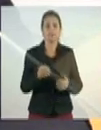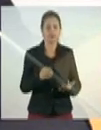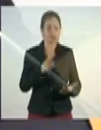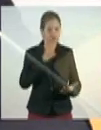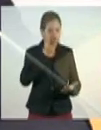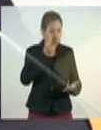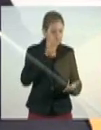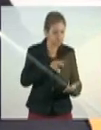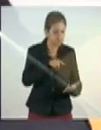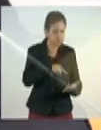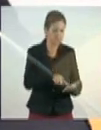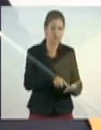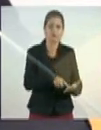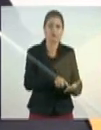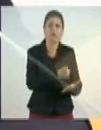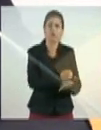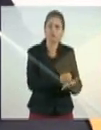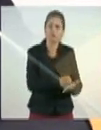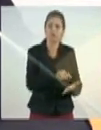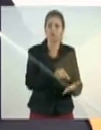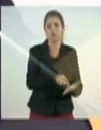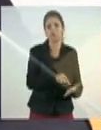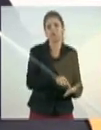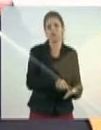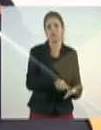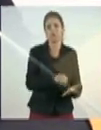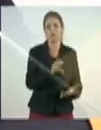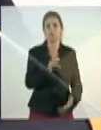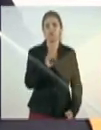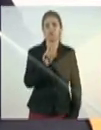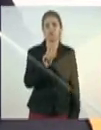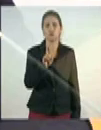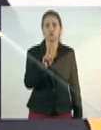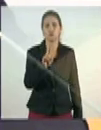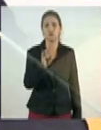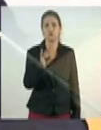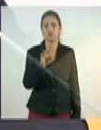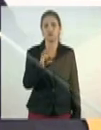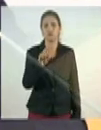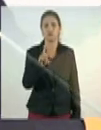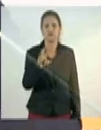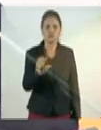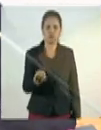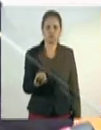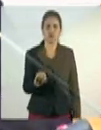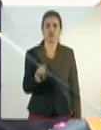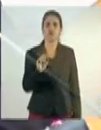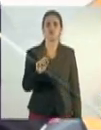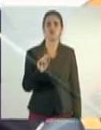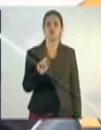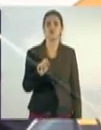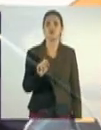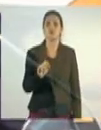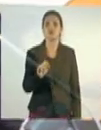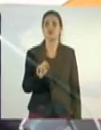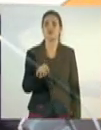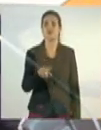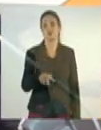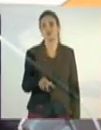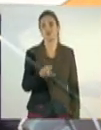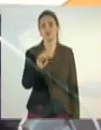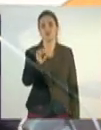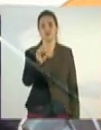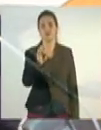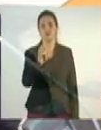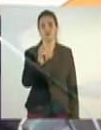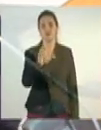pel na universidade aos moldes do que é feito até hoje a questão do seletivo no caso o o vestibular eu quero dizer